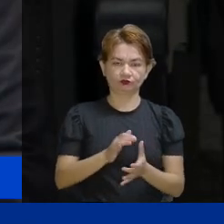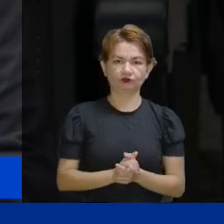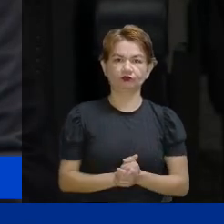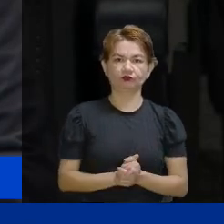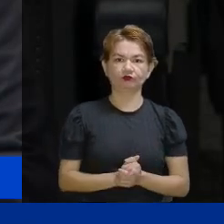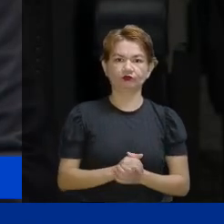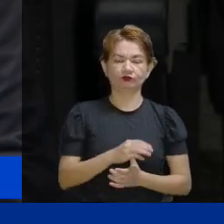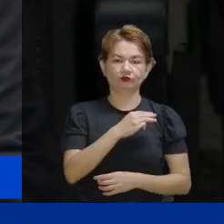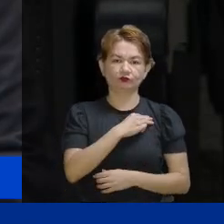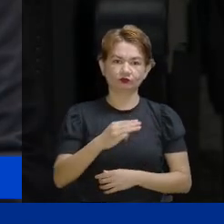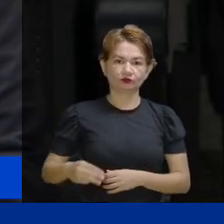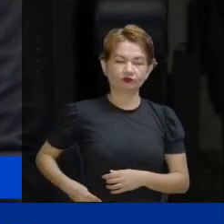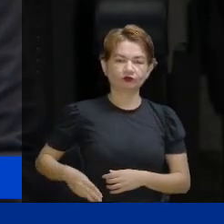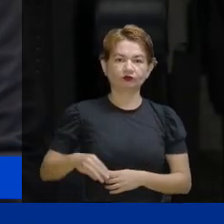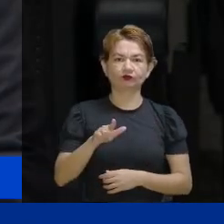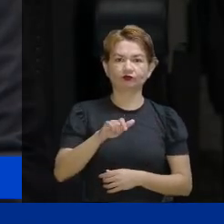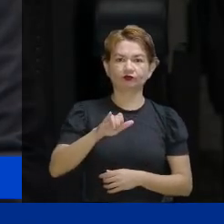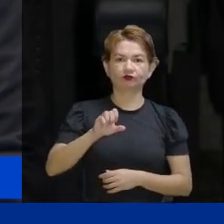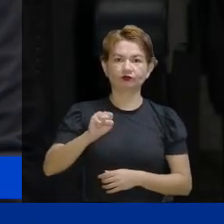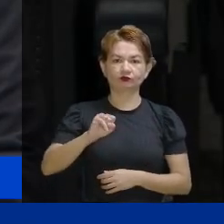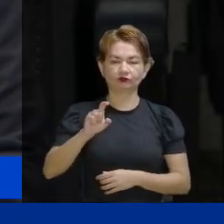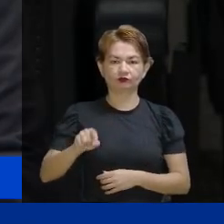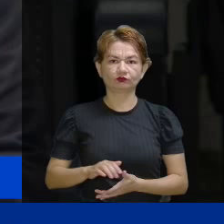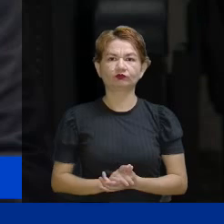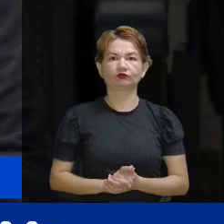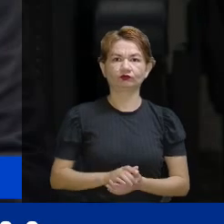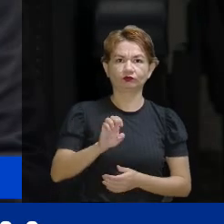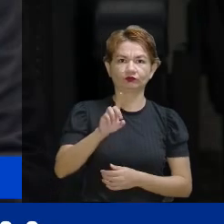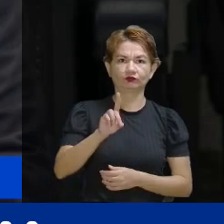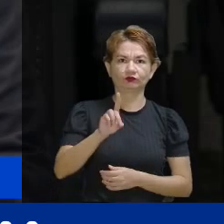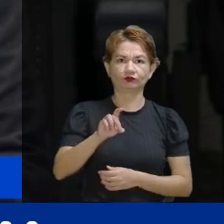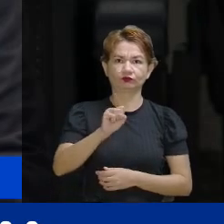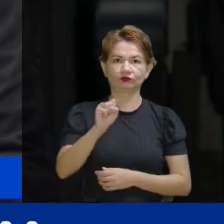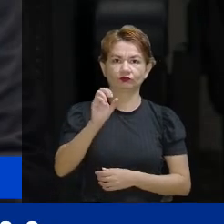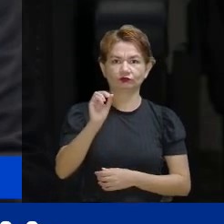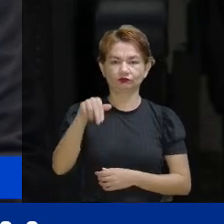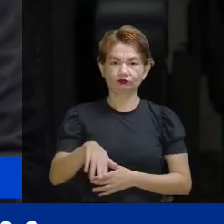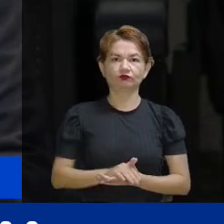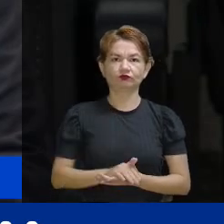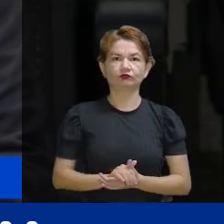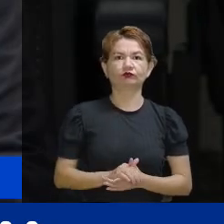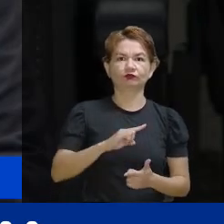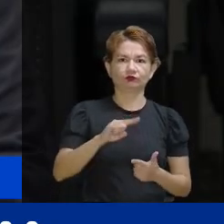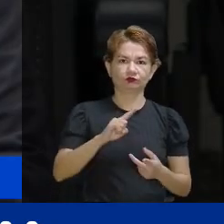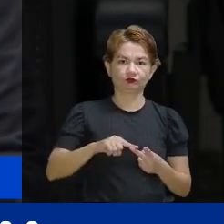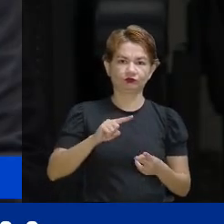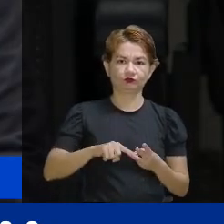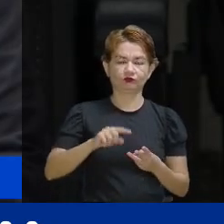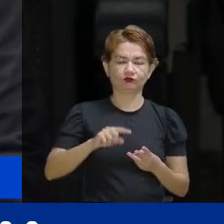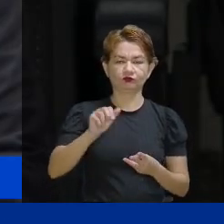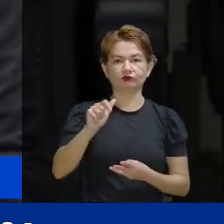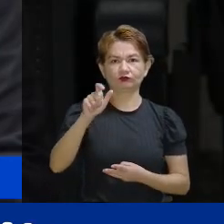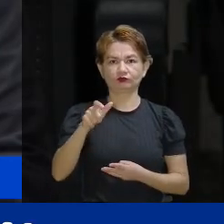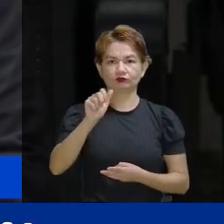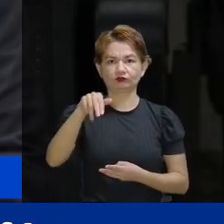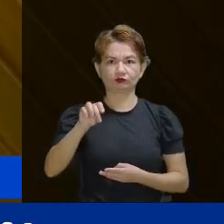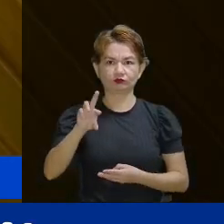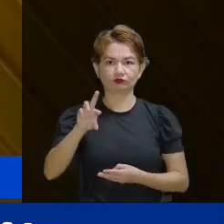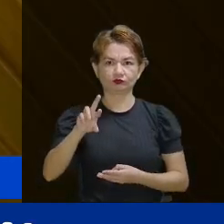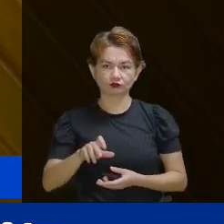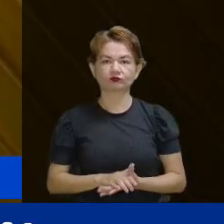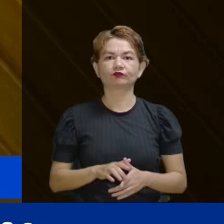ministros Luiz Roberto Barroso, Edson Fachin e Alexandre de Moraes. Foi também diretor-geral do